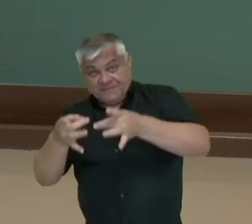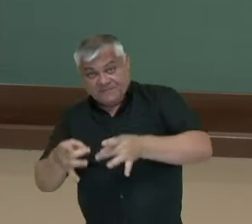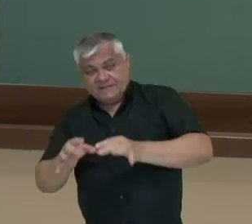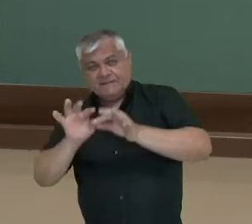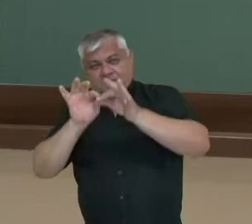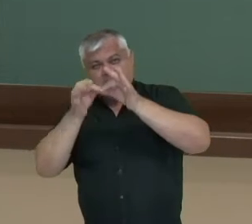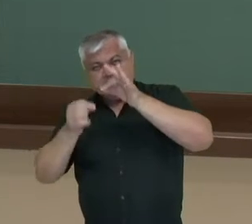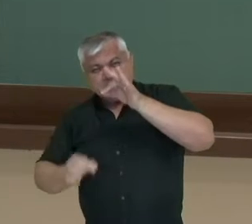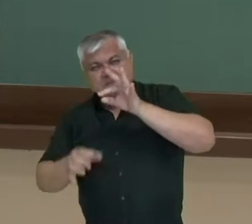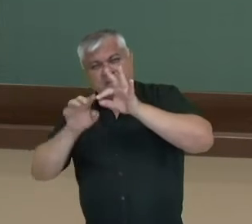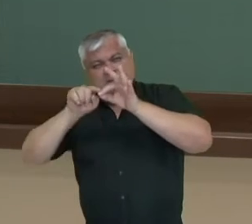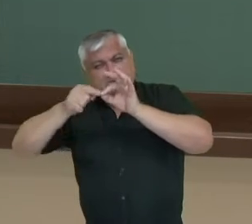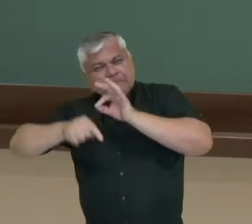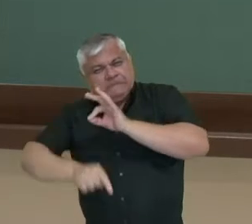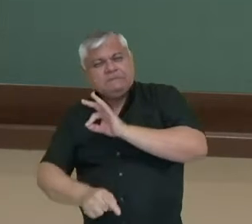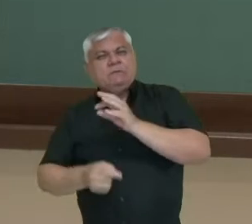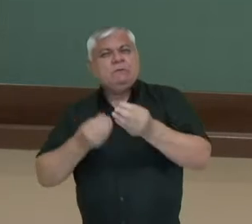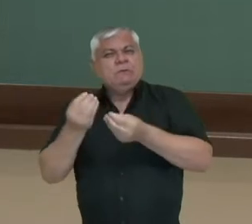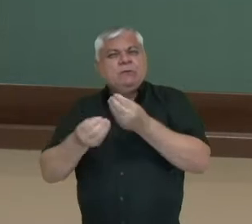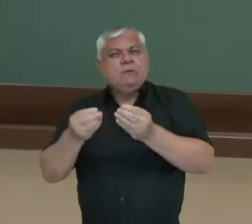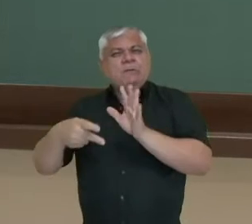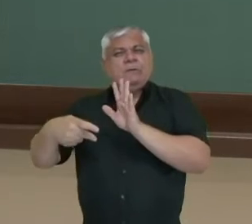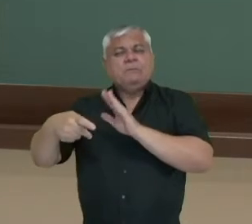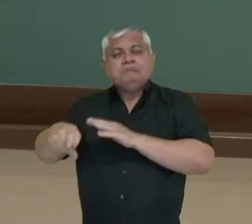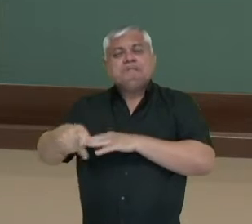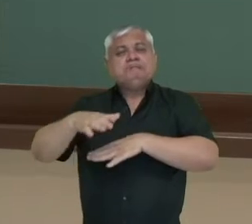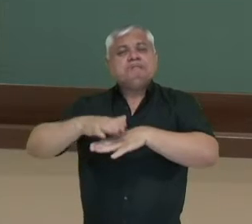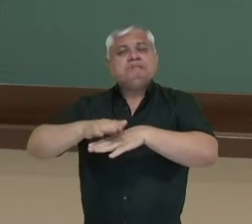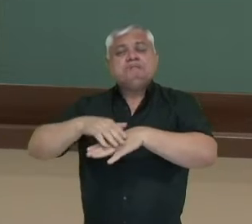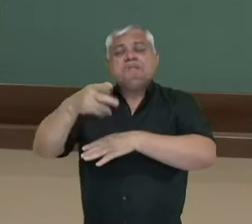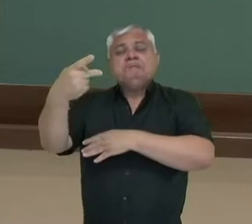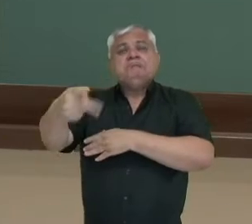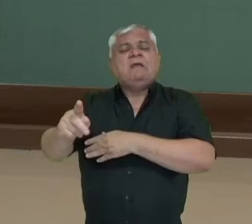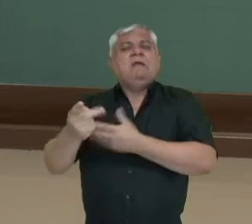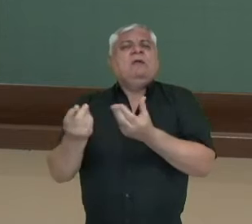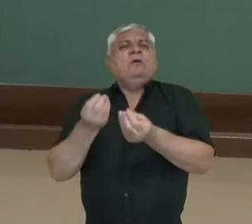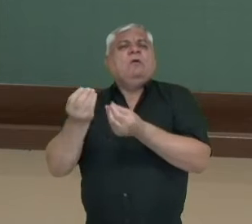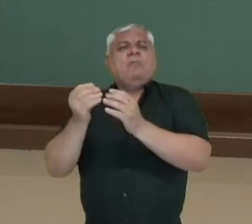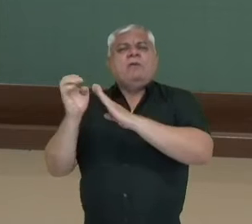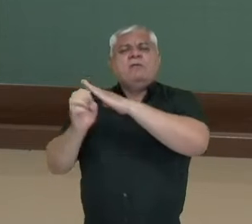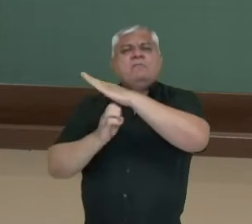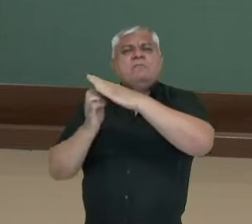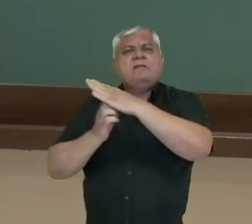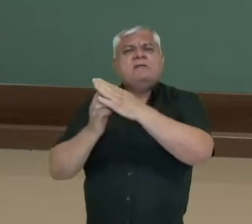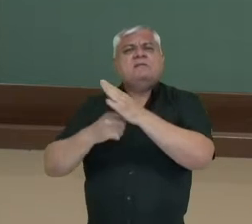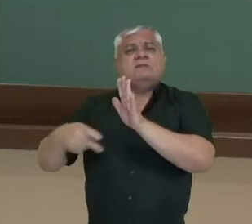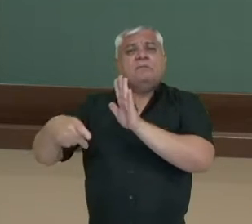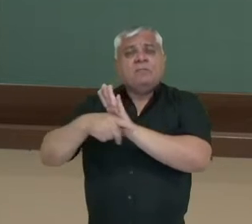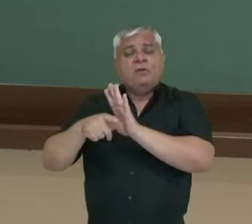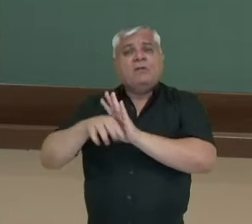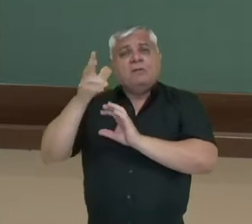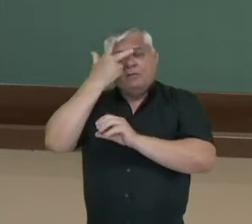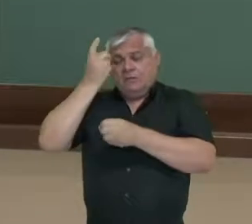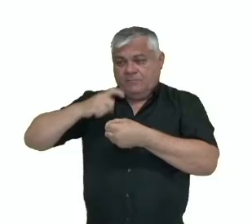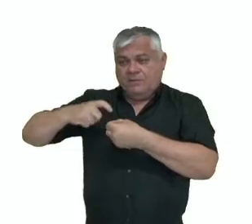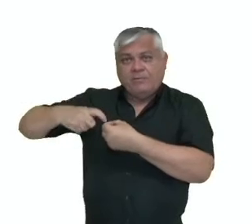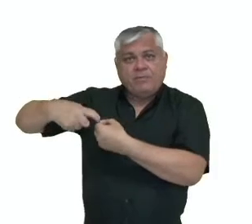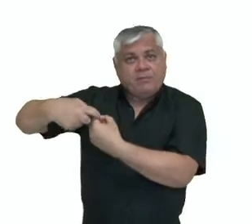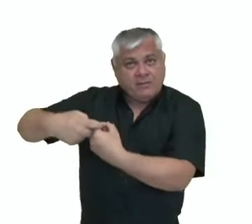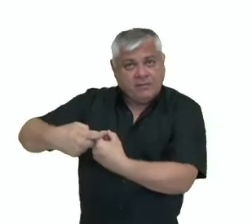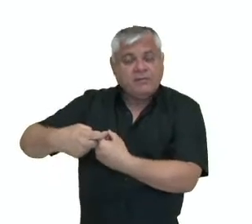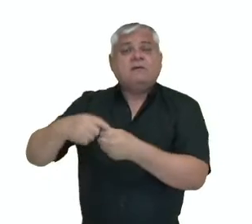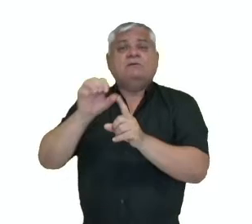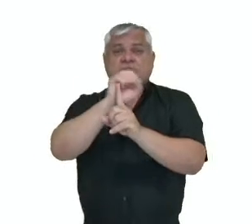vai conversar sobre compreender o papel de uma cooperativa para os próprios cooperados e também para a